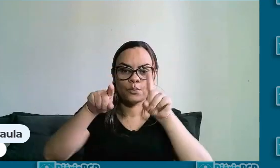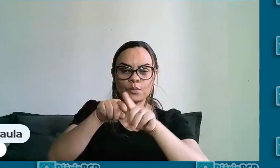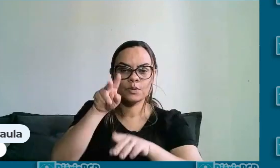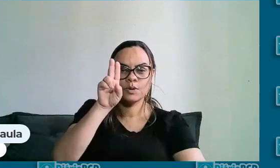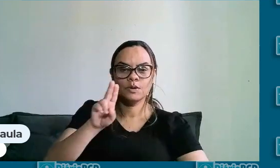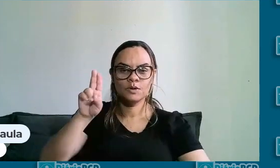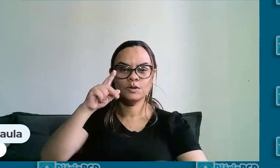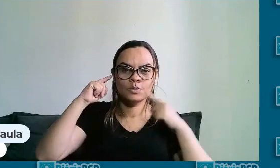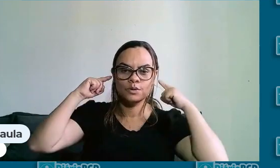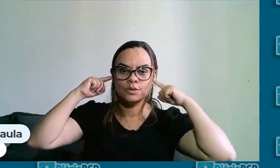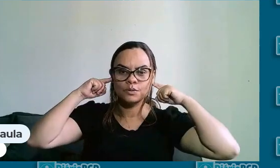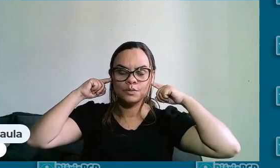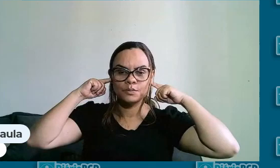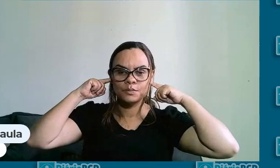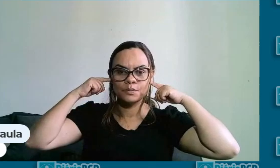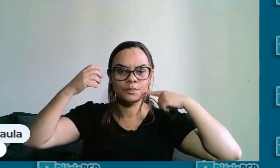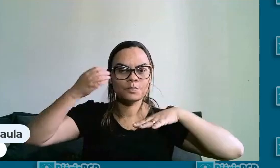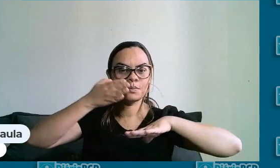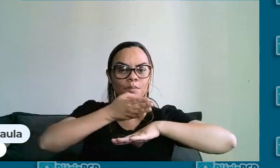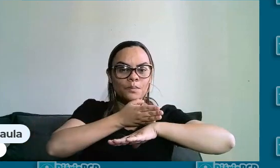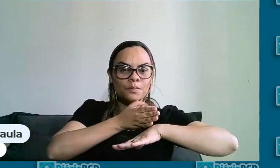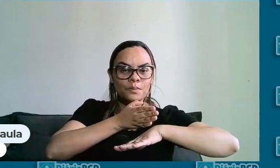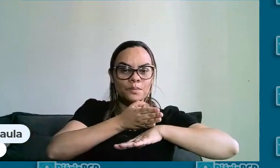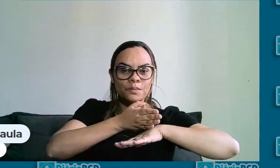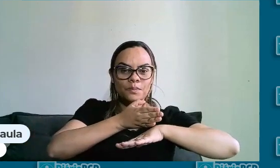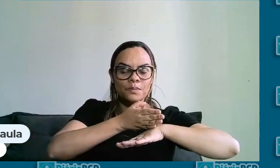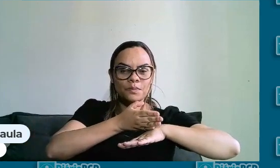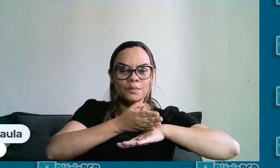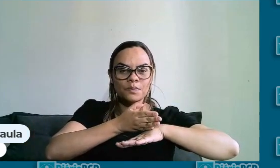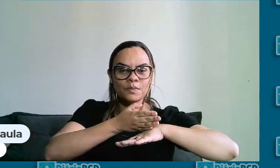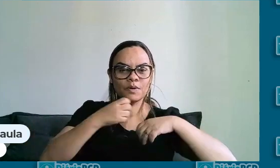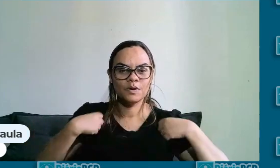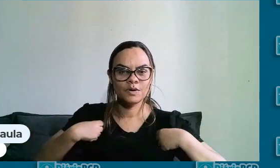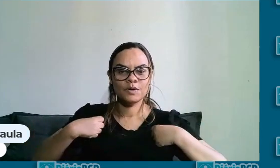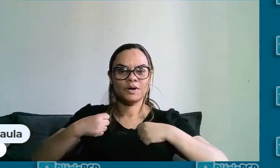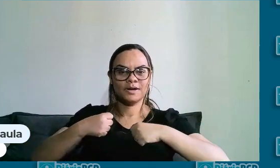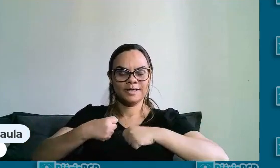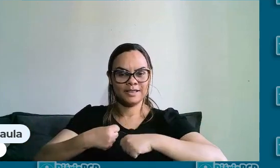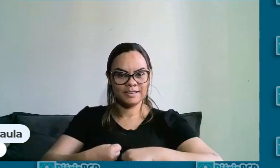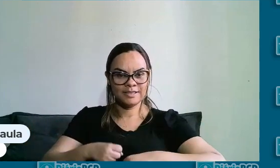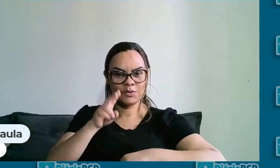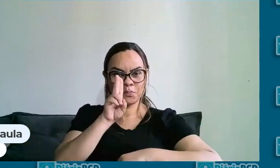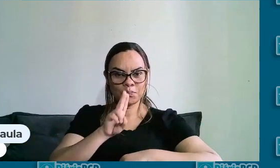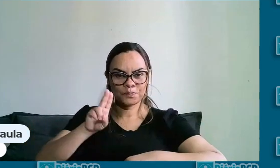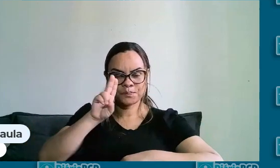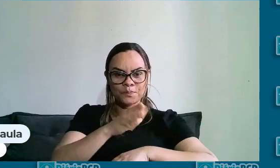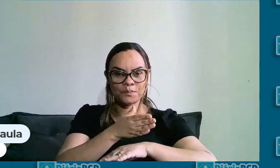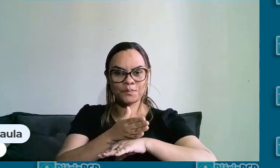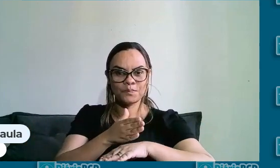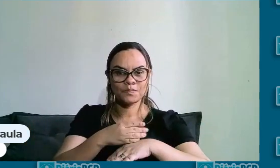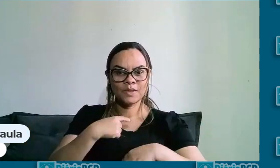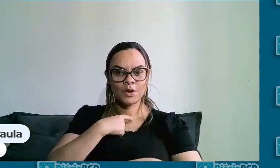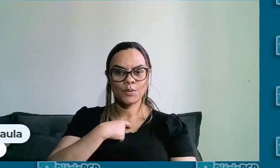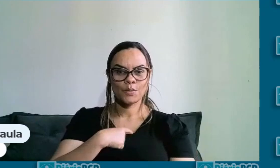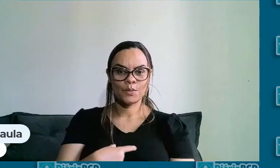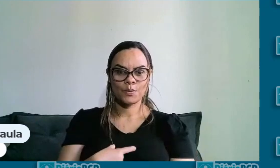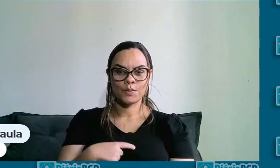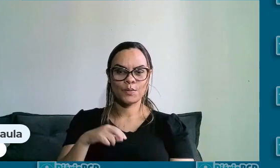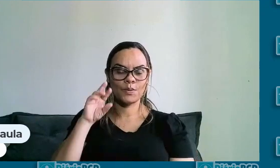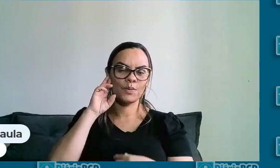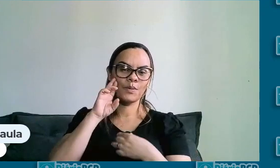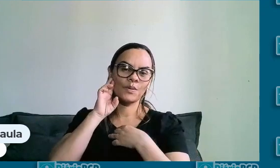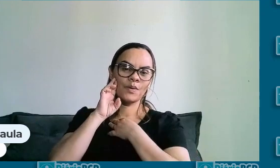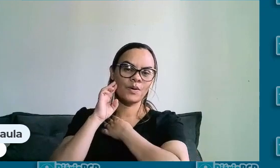um fone de ouvido branco, está com um jaleco branco, uma camisa rosa, ao fundo